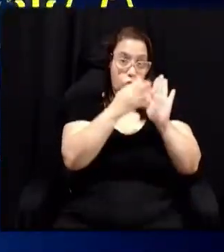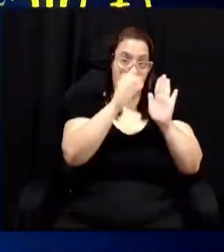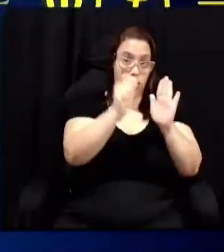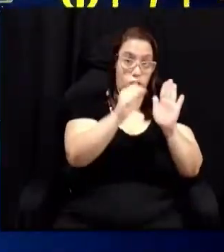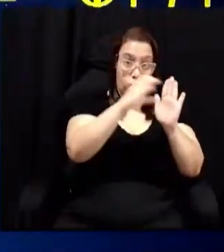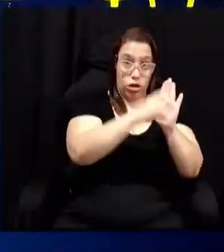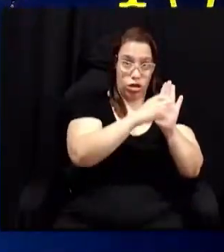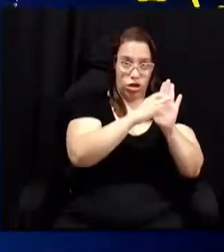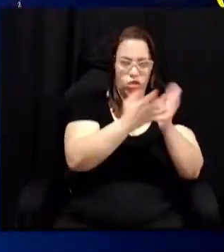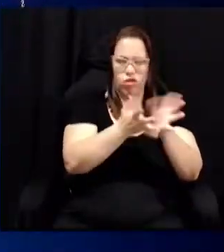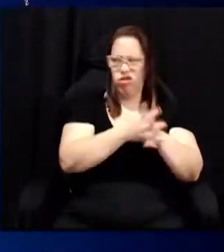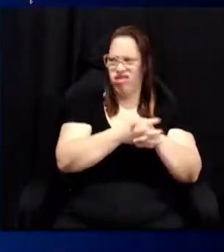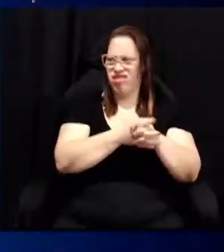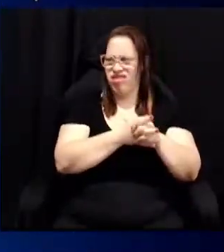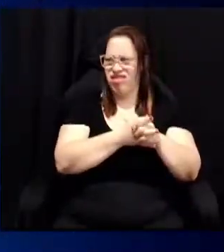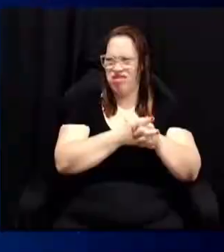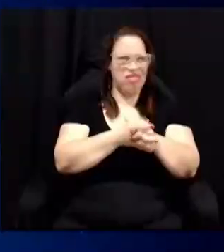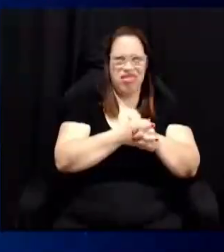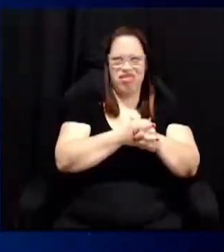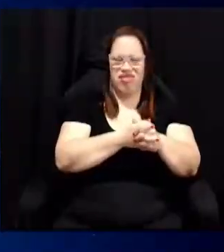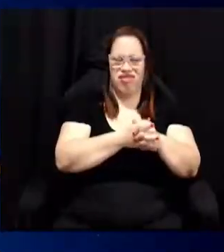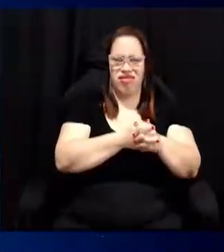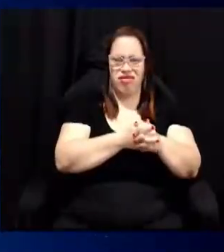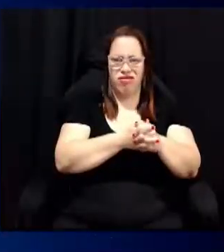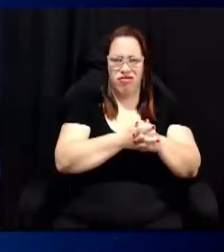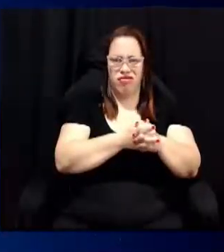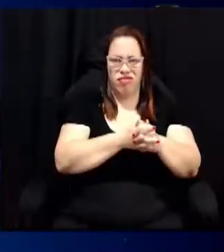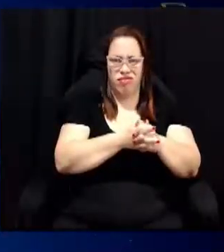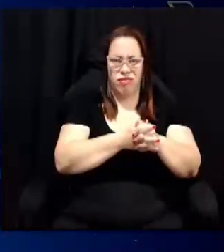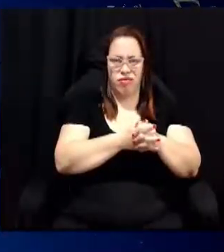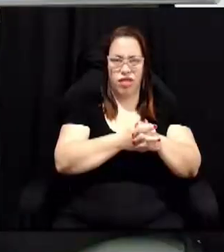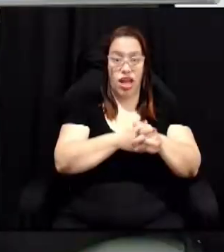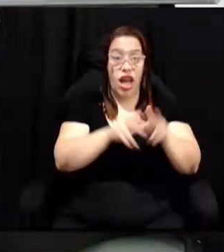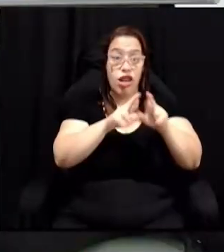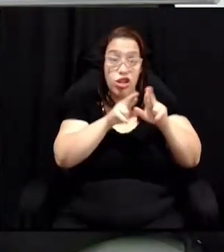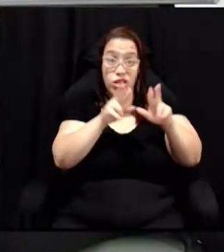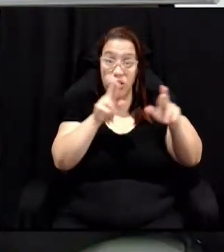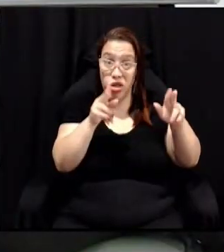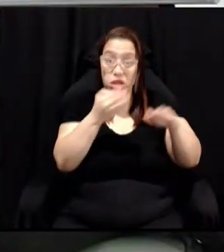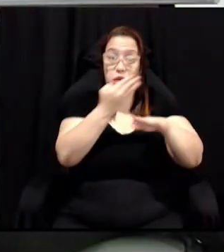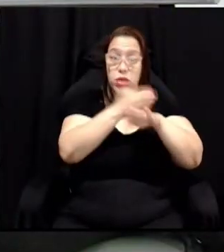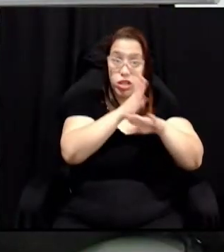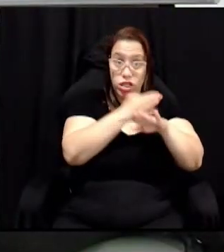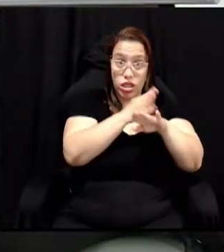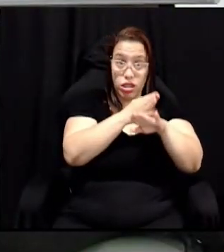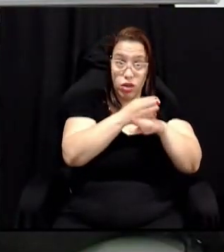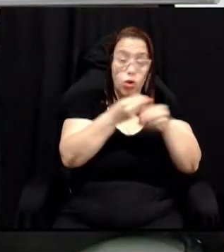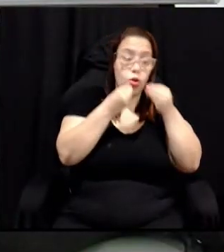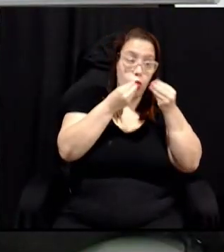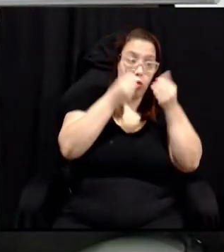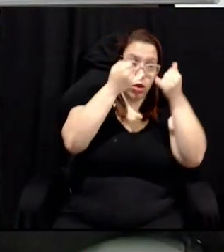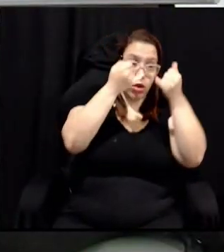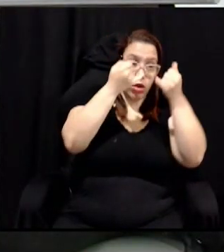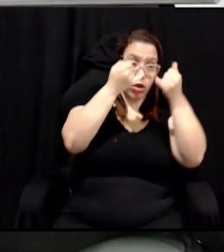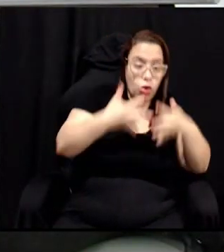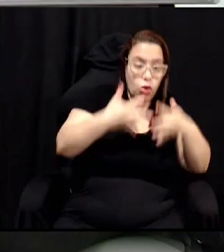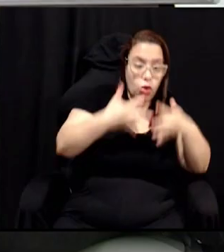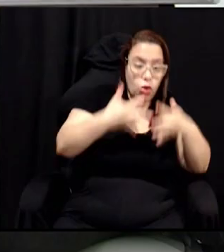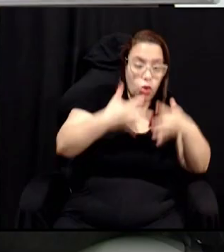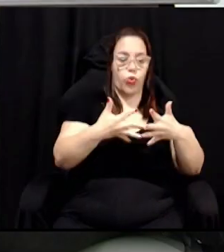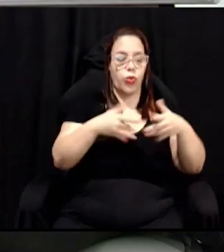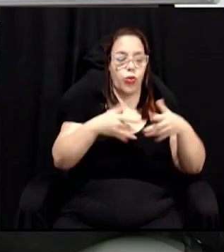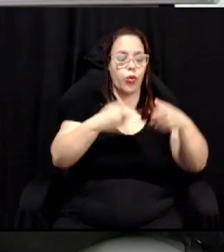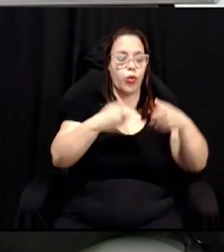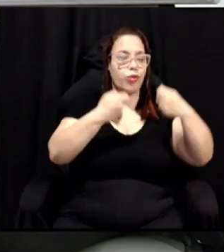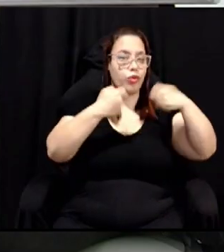suficiente, né? Matemática é diferente, tem que praticar, como você disse, né? E exercício atrás de exercício